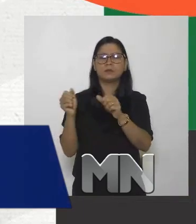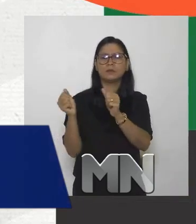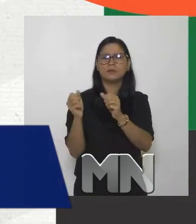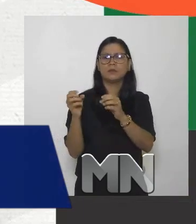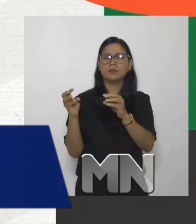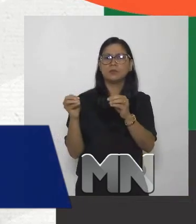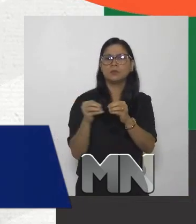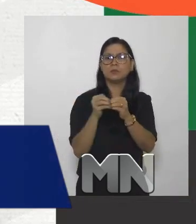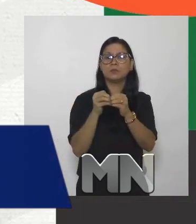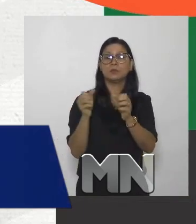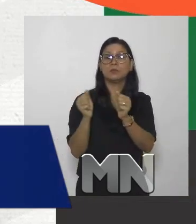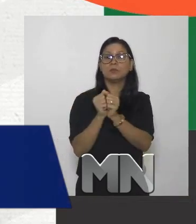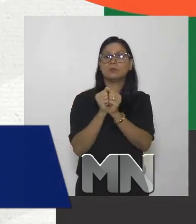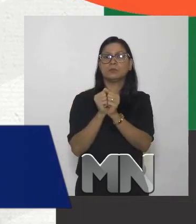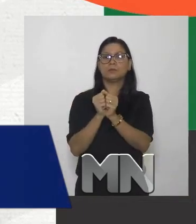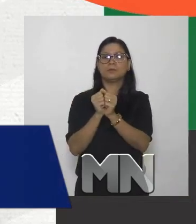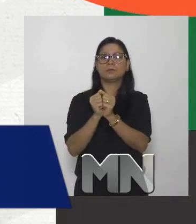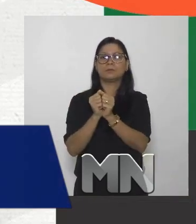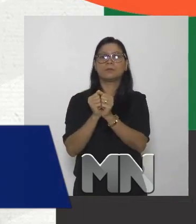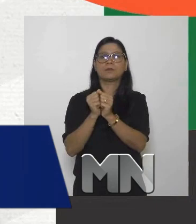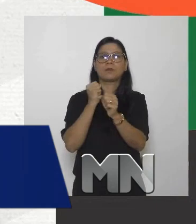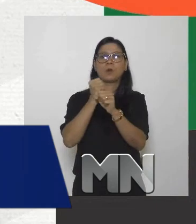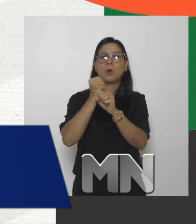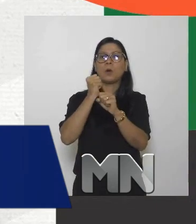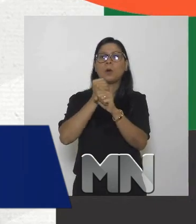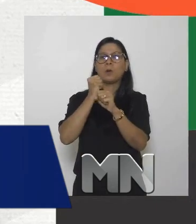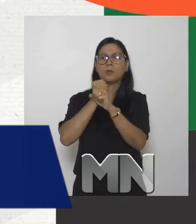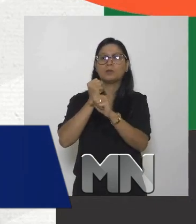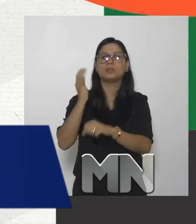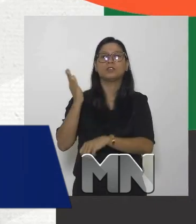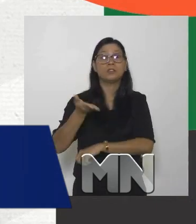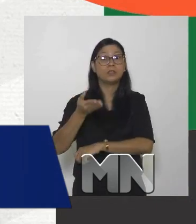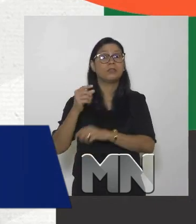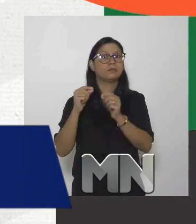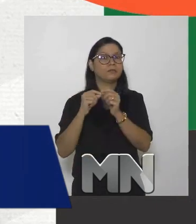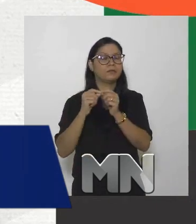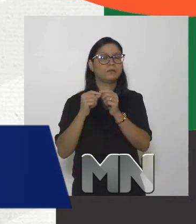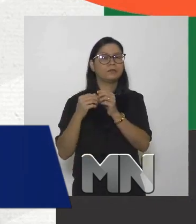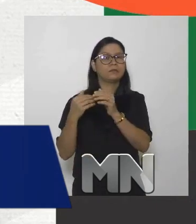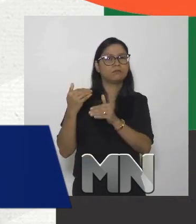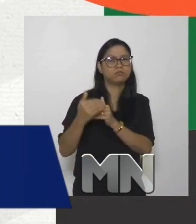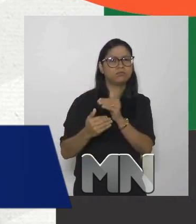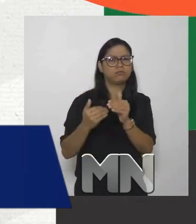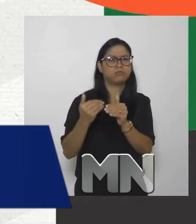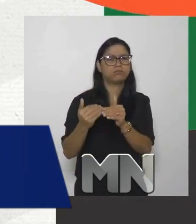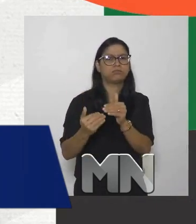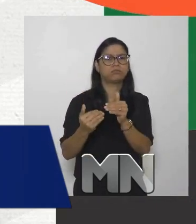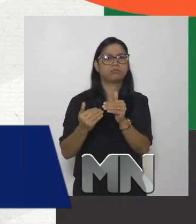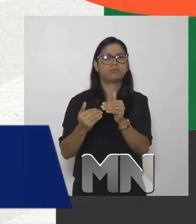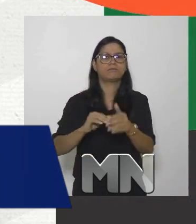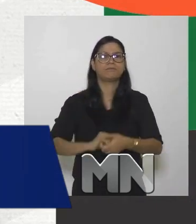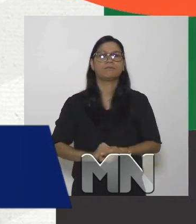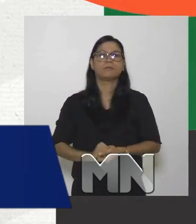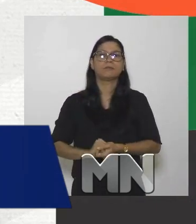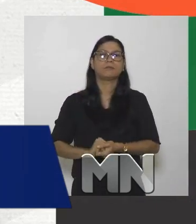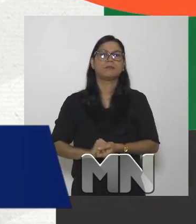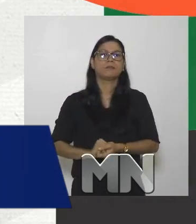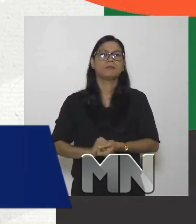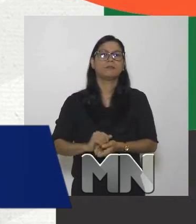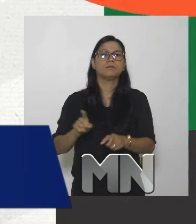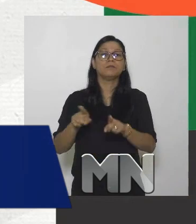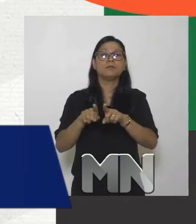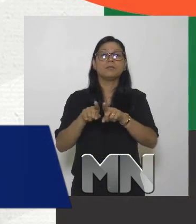de Conservação de Estradas, para que não seja preciso esse recapeamento de tempos em tempos quando a estrada está